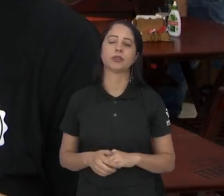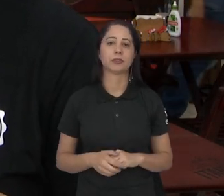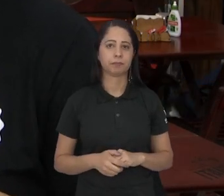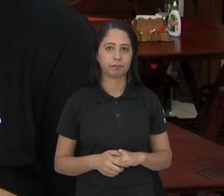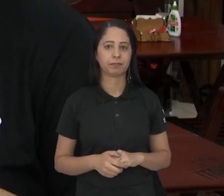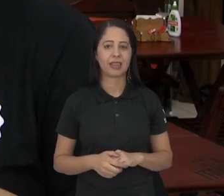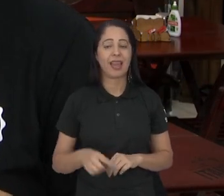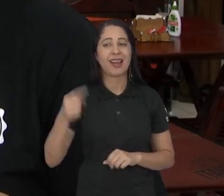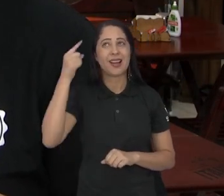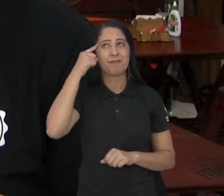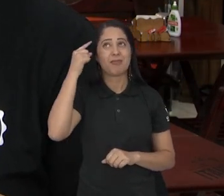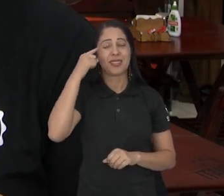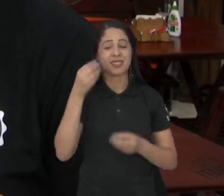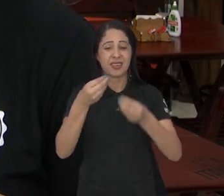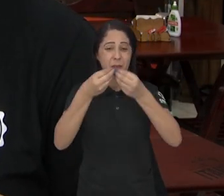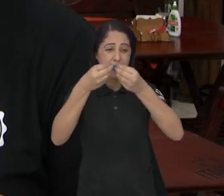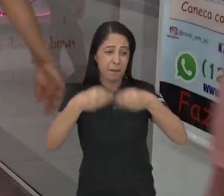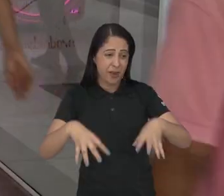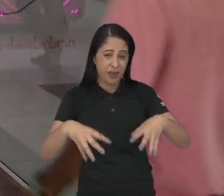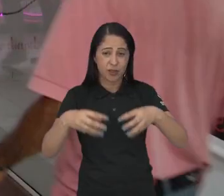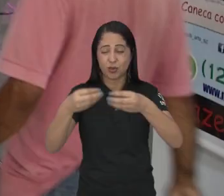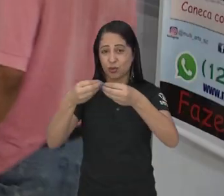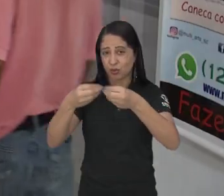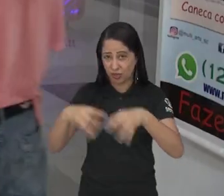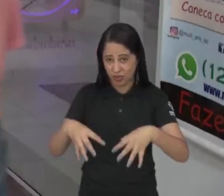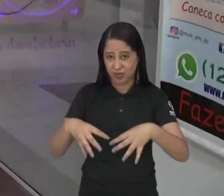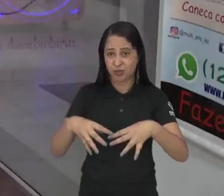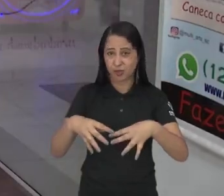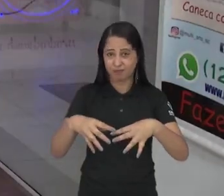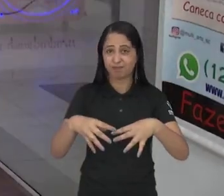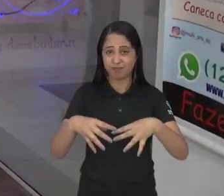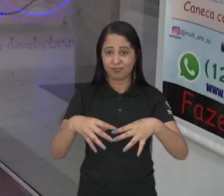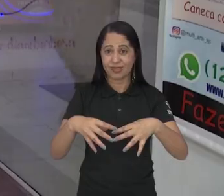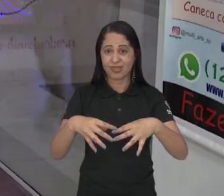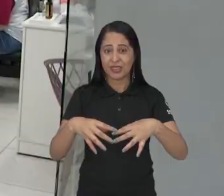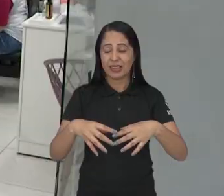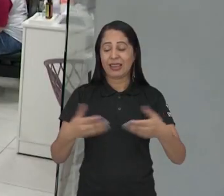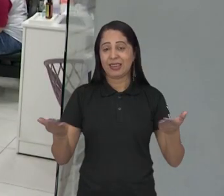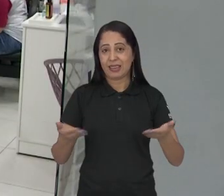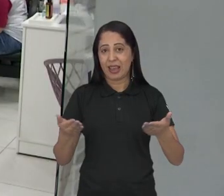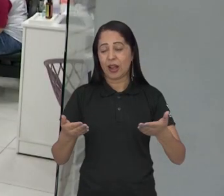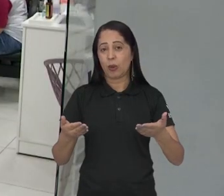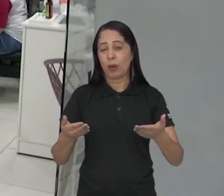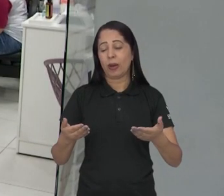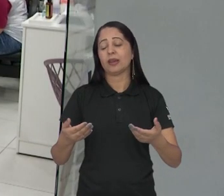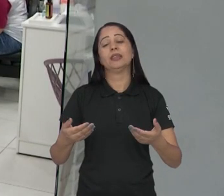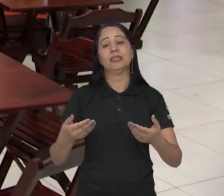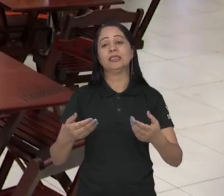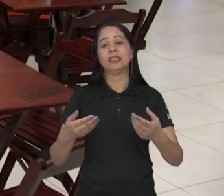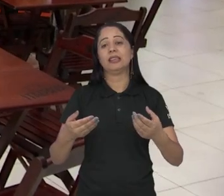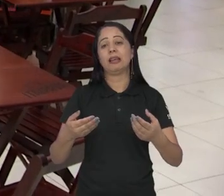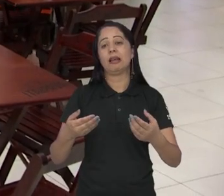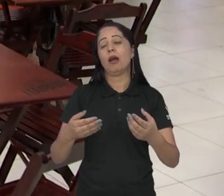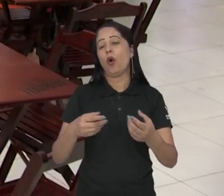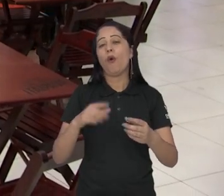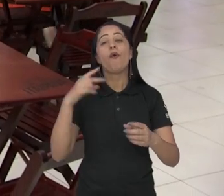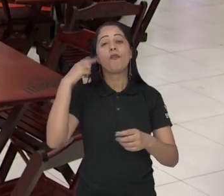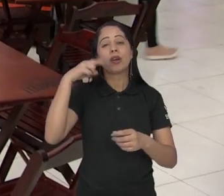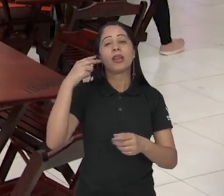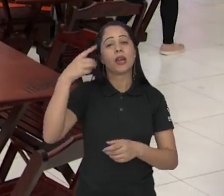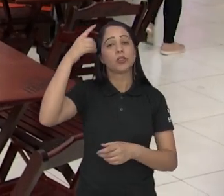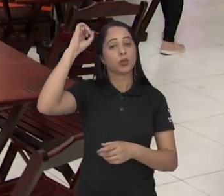e estamos aguardando um retorno deles também pensando no prejuízo dos Comerciantes e com o objetivo de ao menos tentar